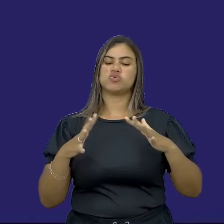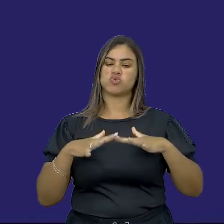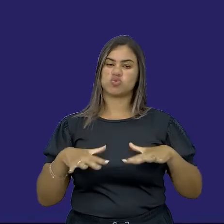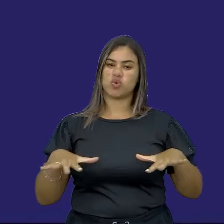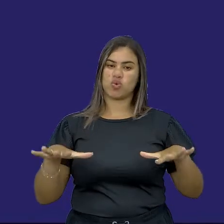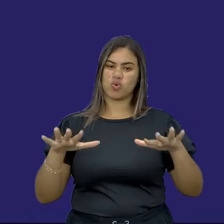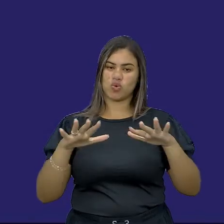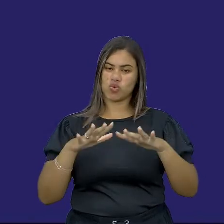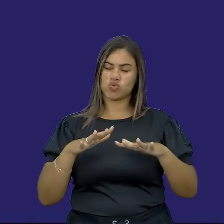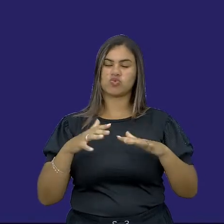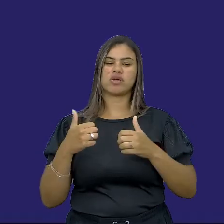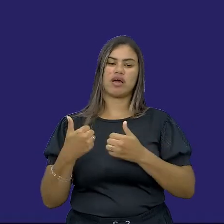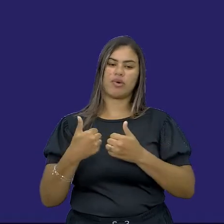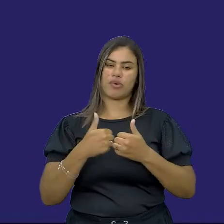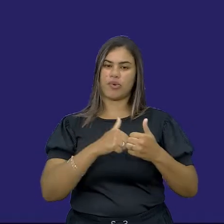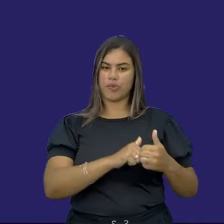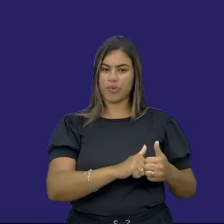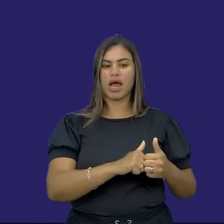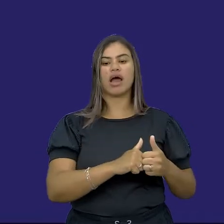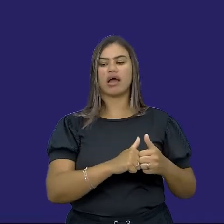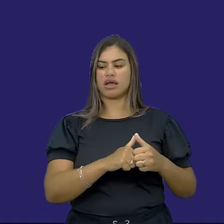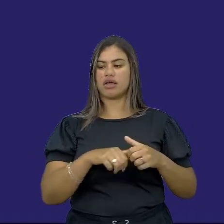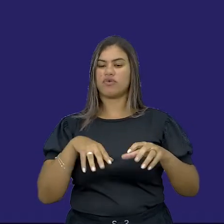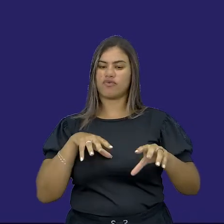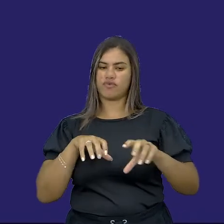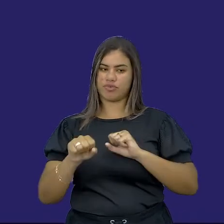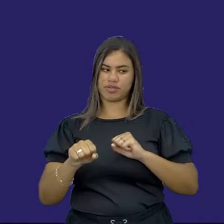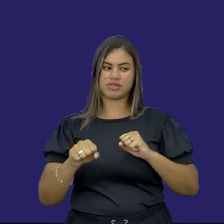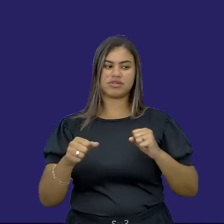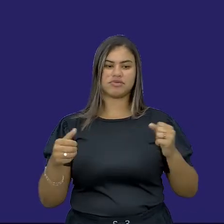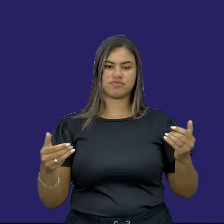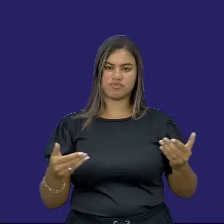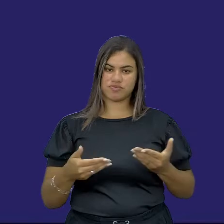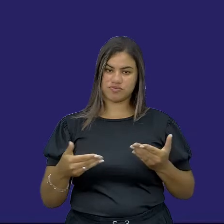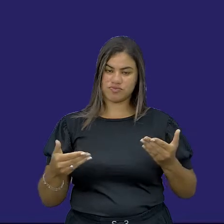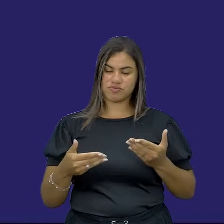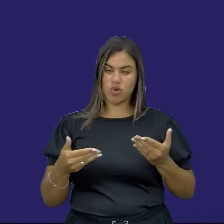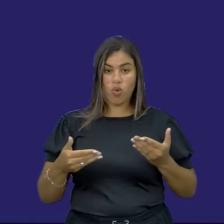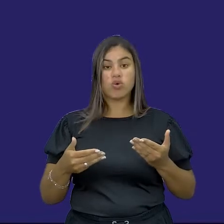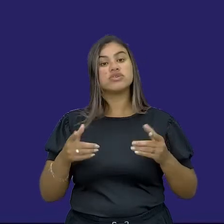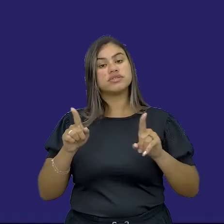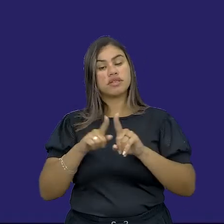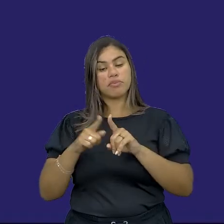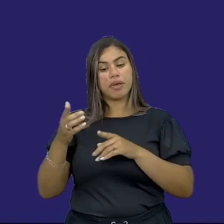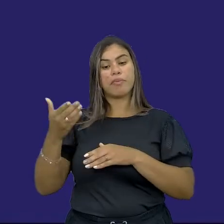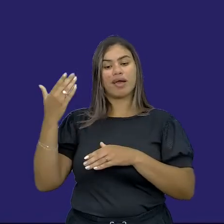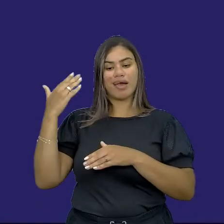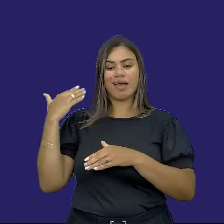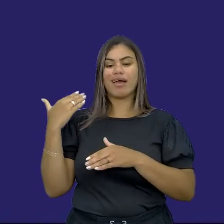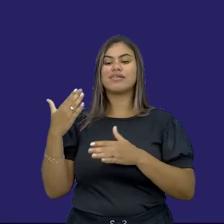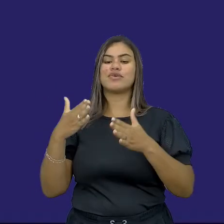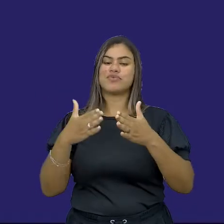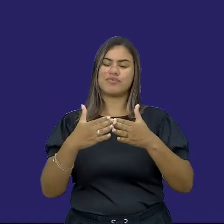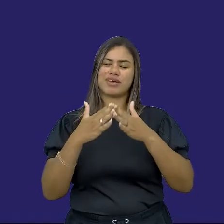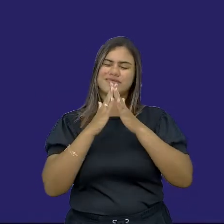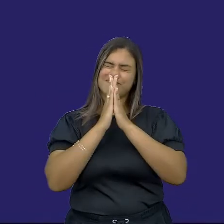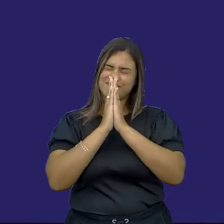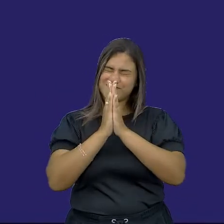vêm acompanhando desde as formações anteriores, eu peço licença e um pouquinho de paciência, pois esse